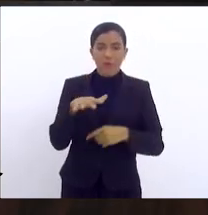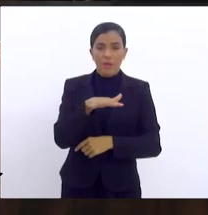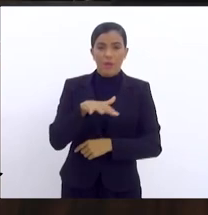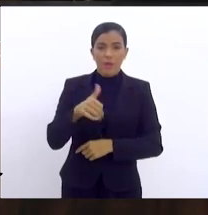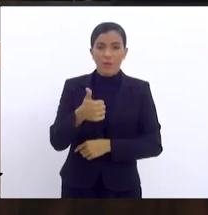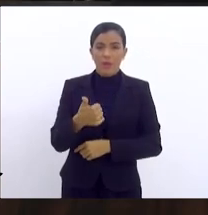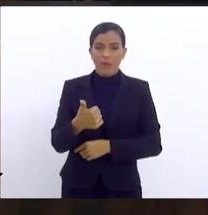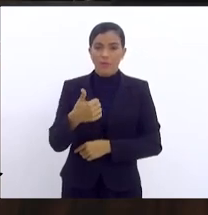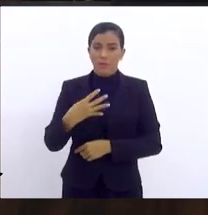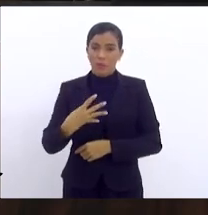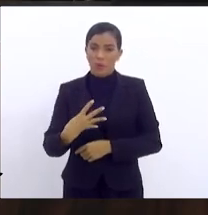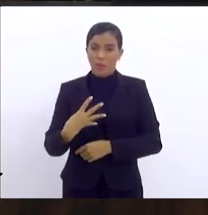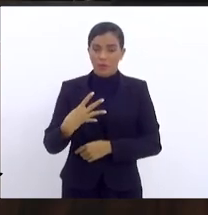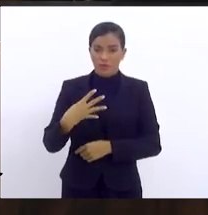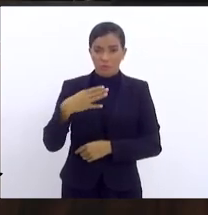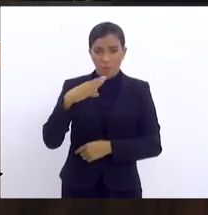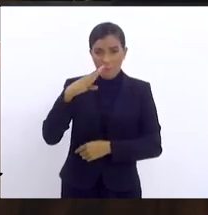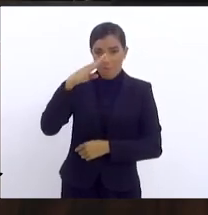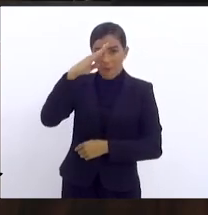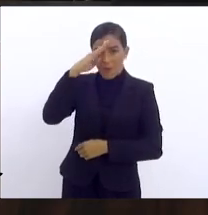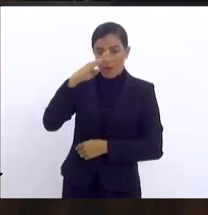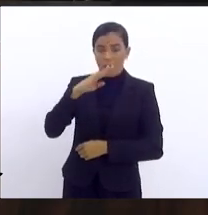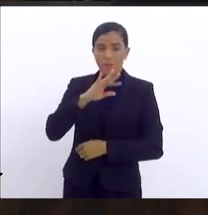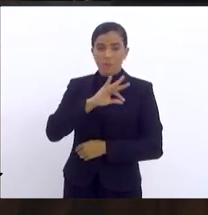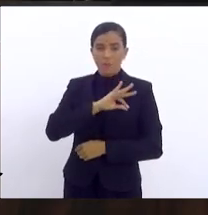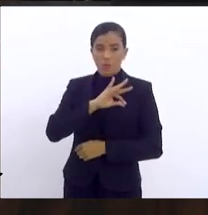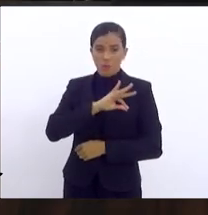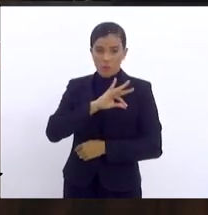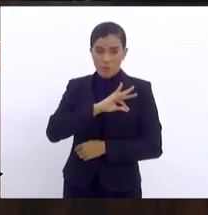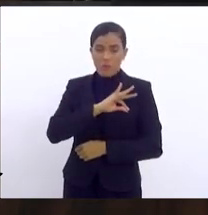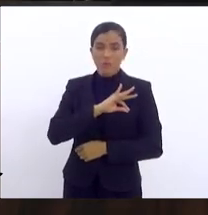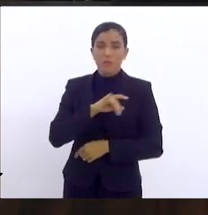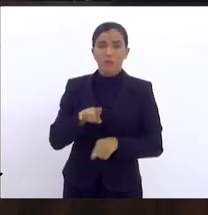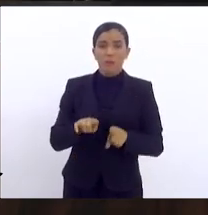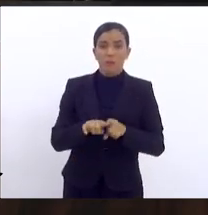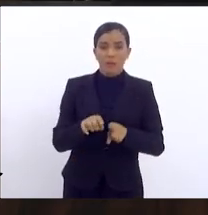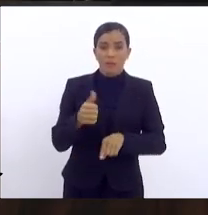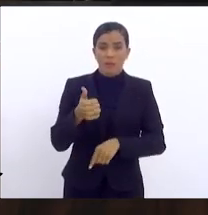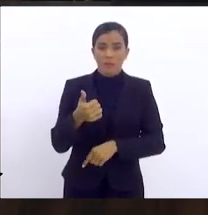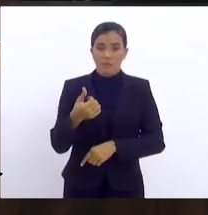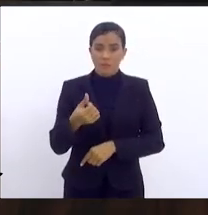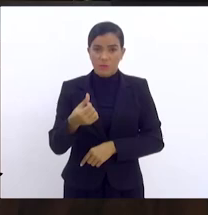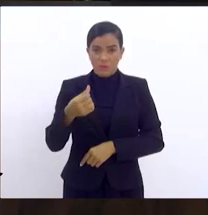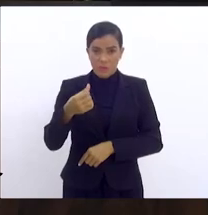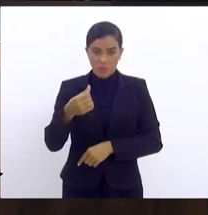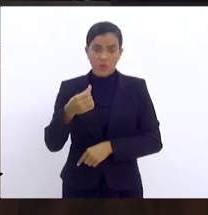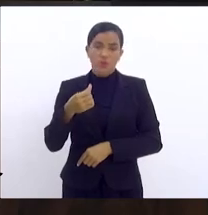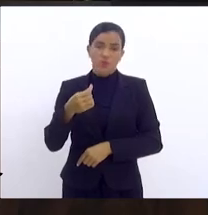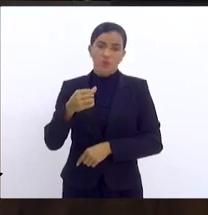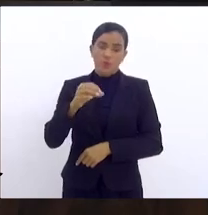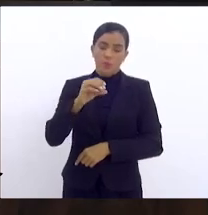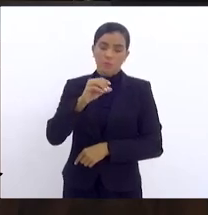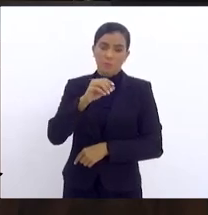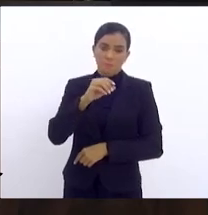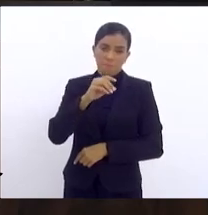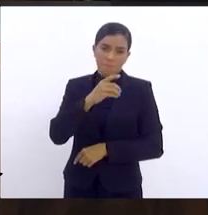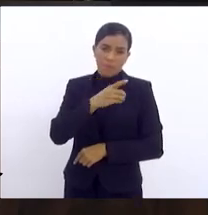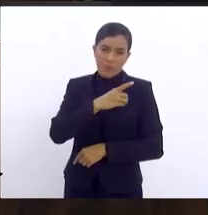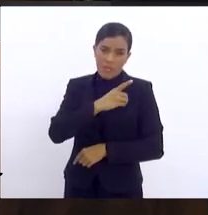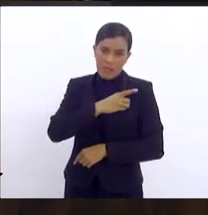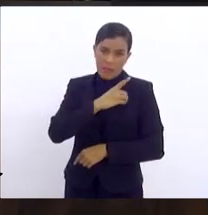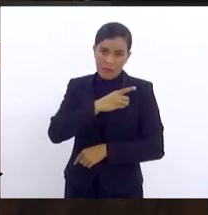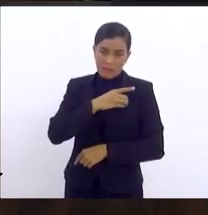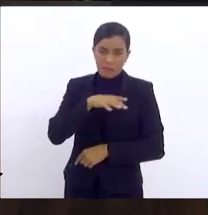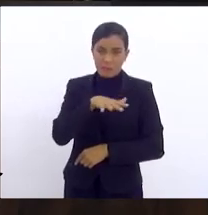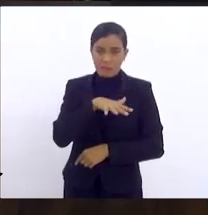Batalhão nós fizemos audiência pública para tratarmos da violência na área do décimo sexto e hoje estamos fazendo essa audiência pura